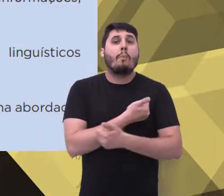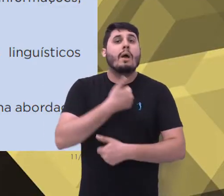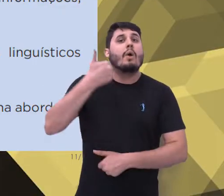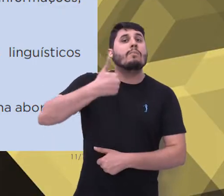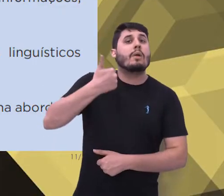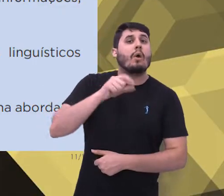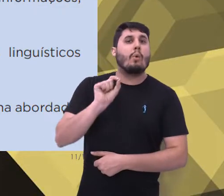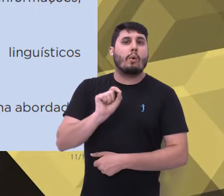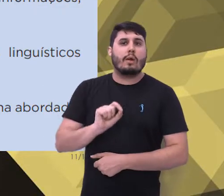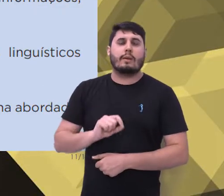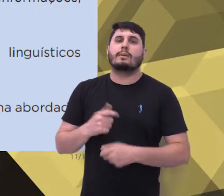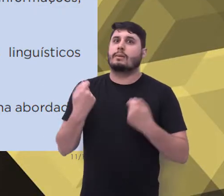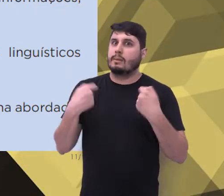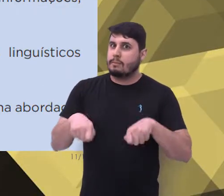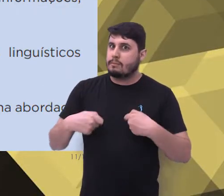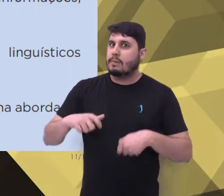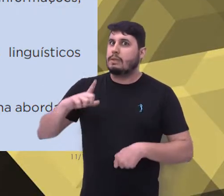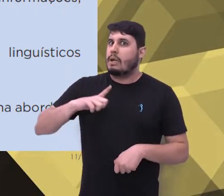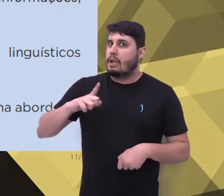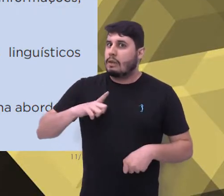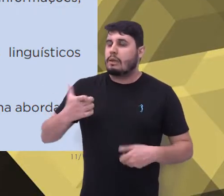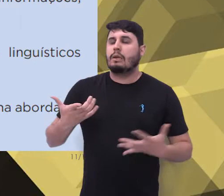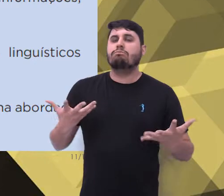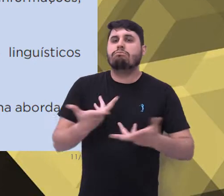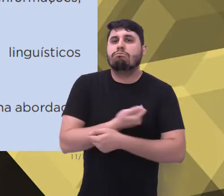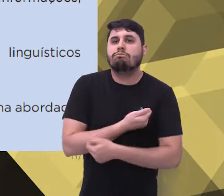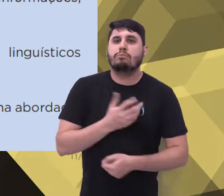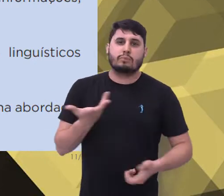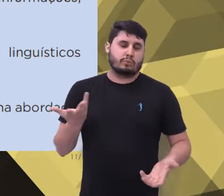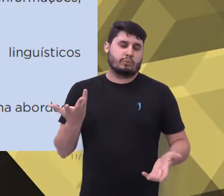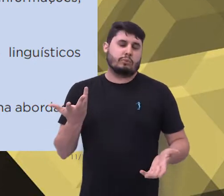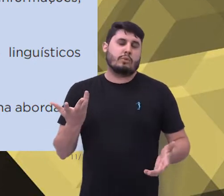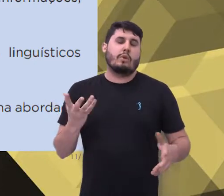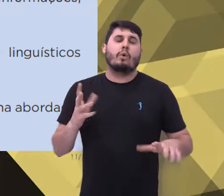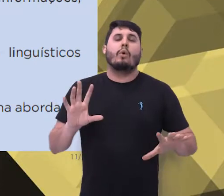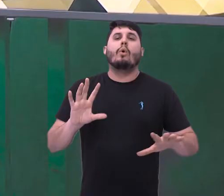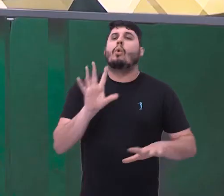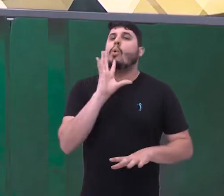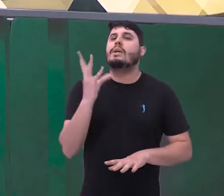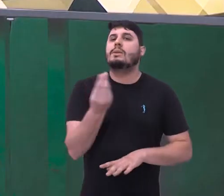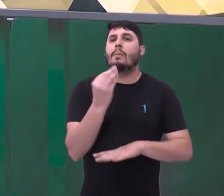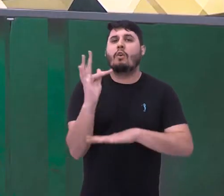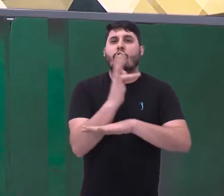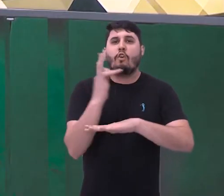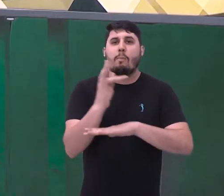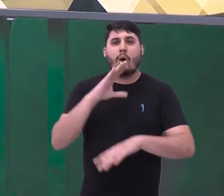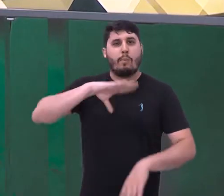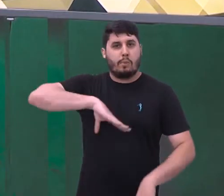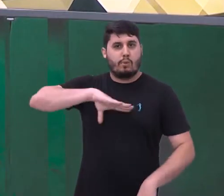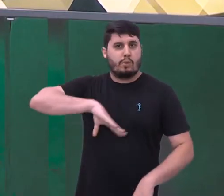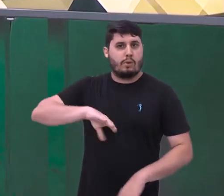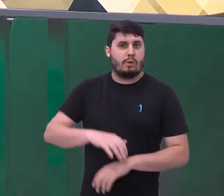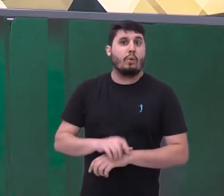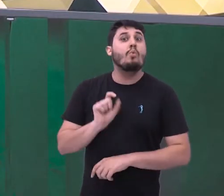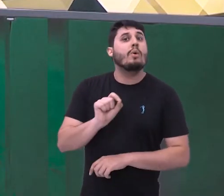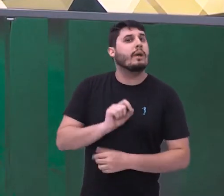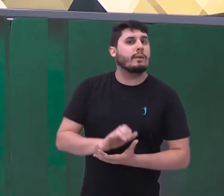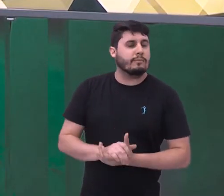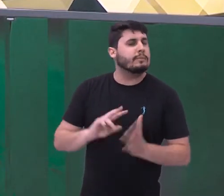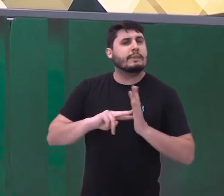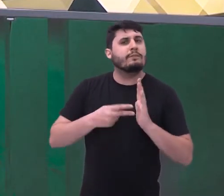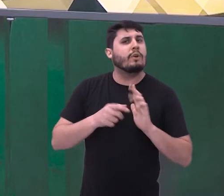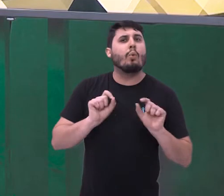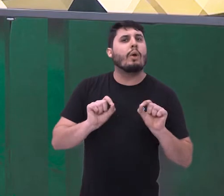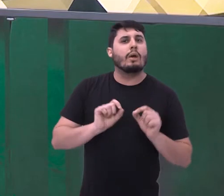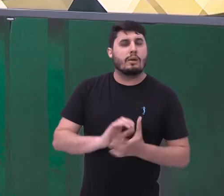1. Demonstrar o domínio da modalidade escrita formal da língua portuguesa. Literalmente,